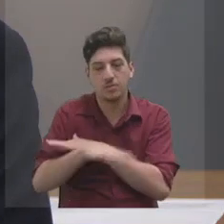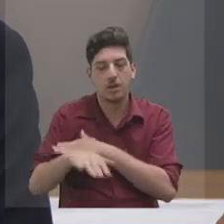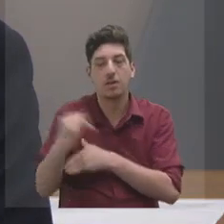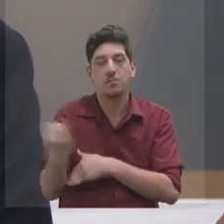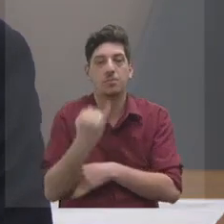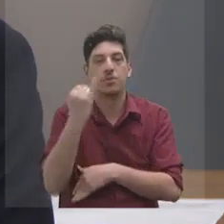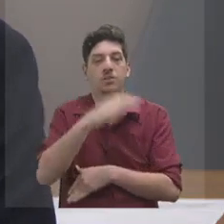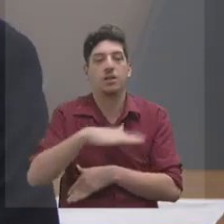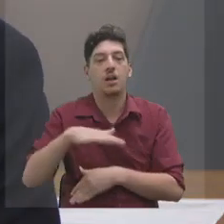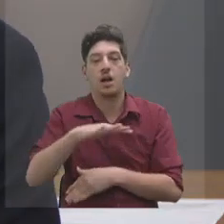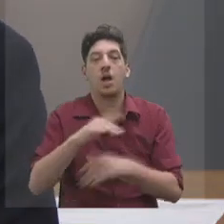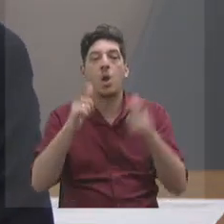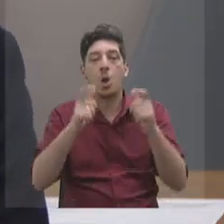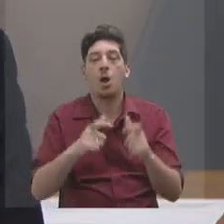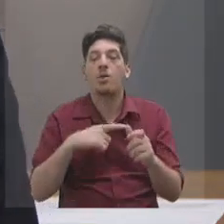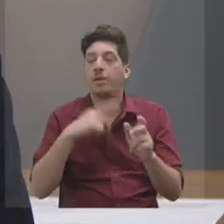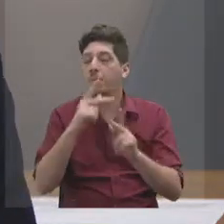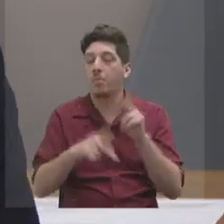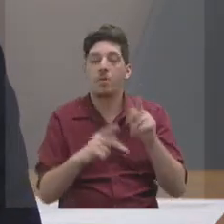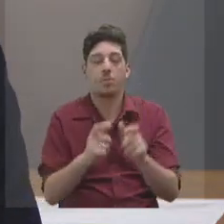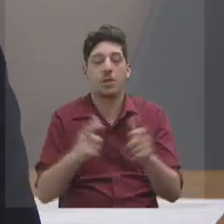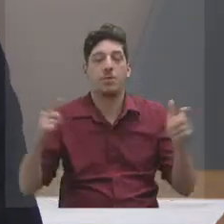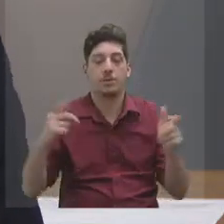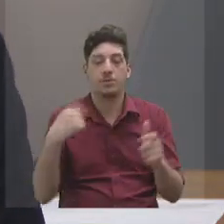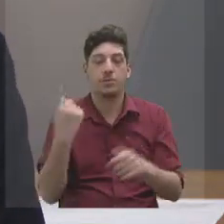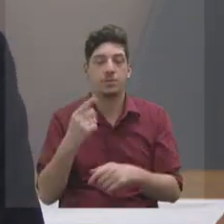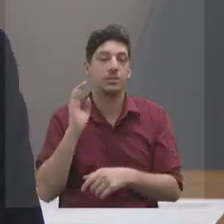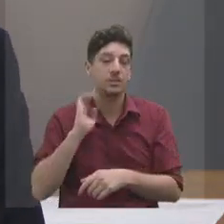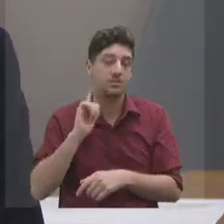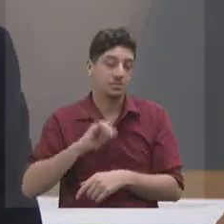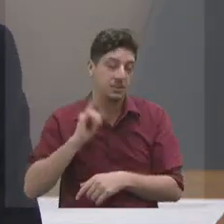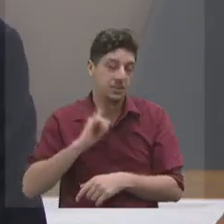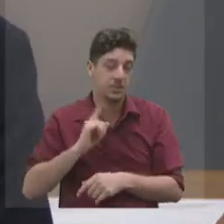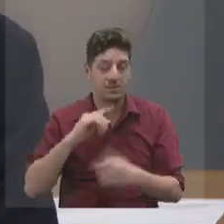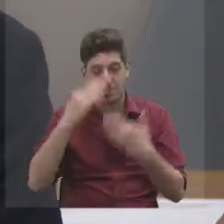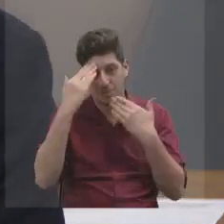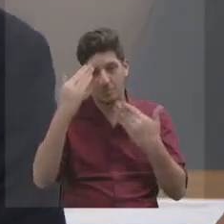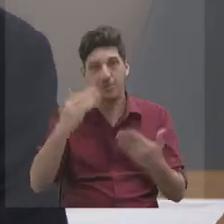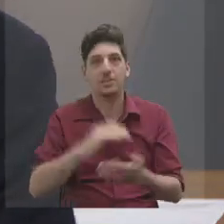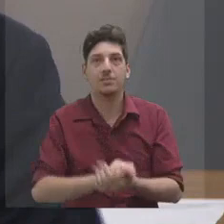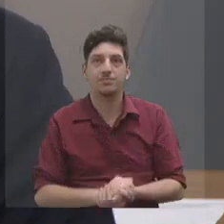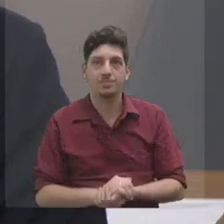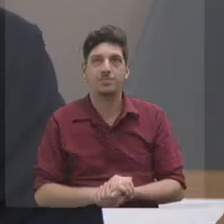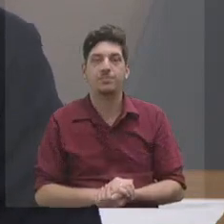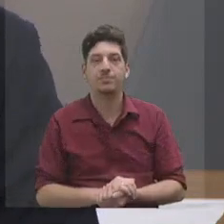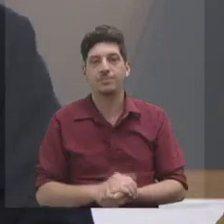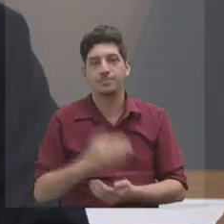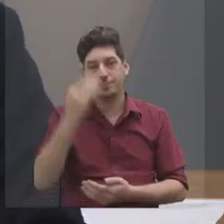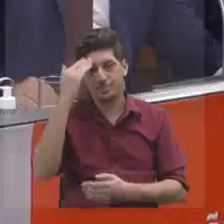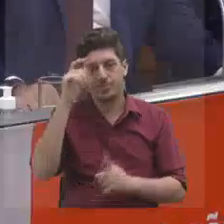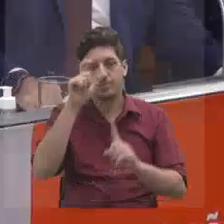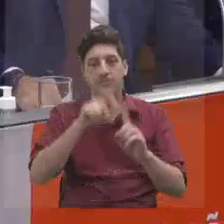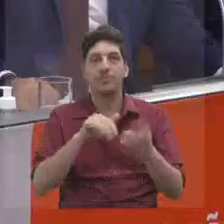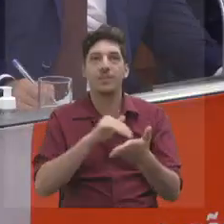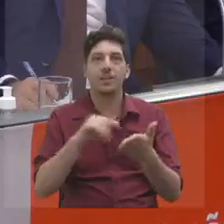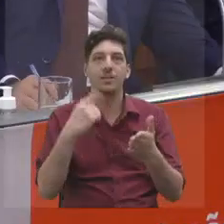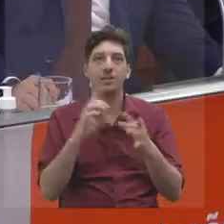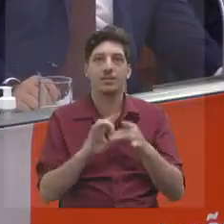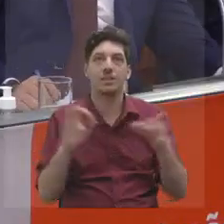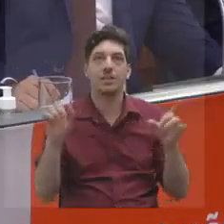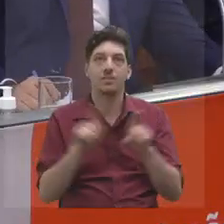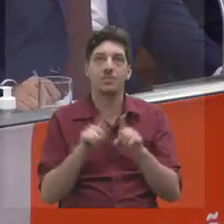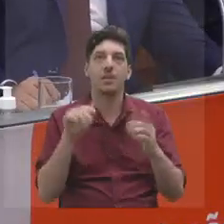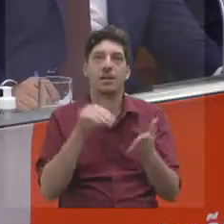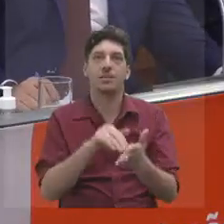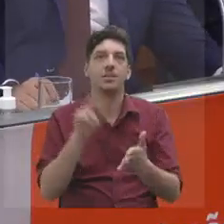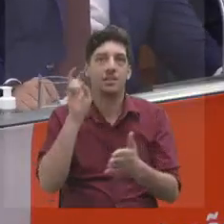é uma das regiões mais esponjas do nosso Estado também então Agradeço pelas considerações Eu que agradeço secretar nós estamos sempre à disposição e até quinta-feira